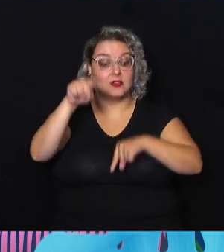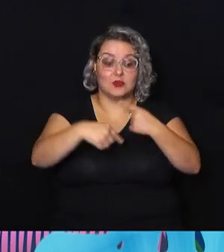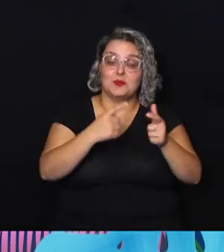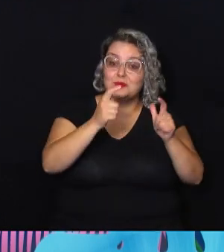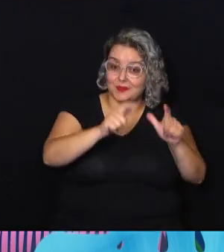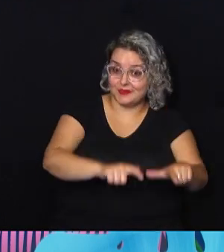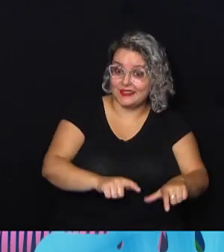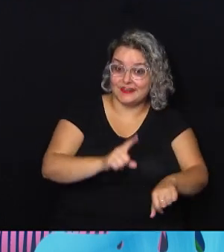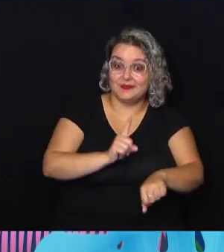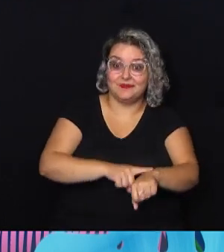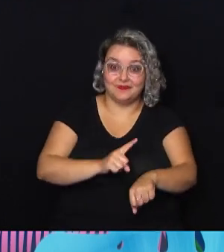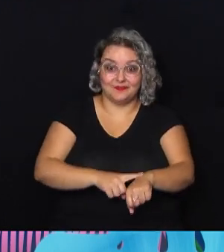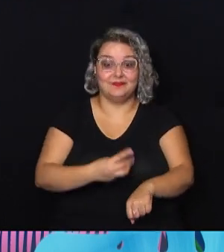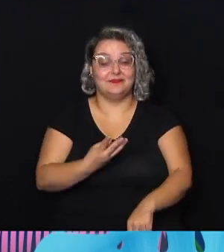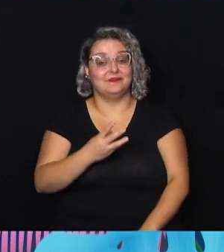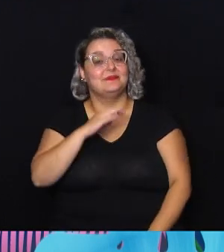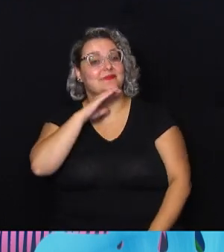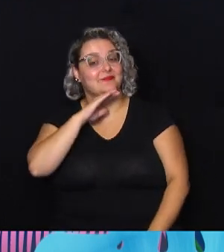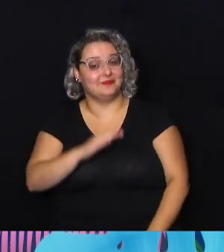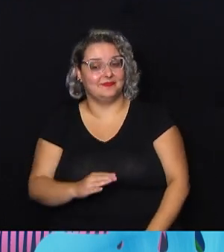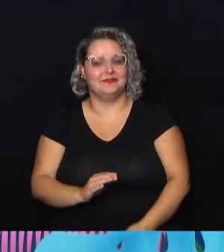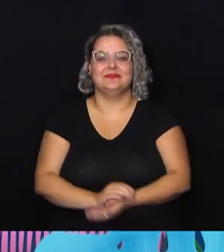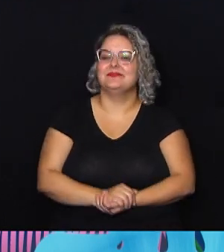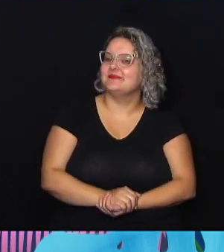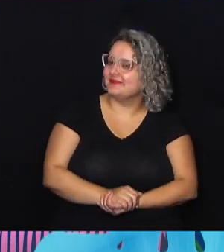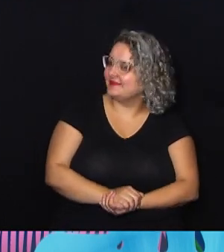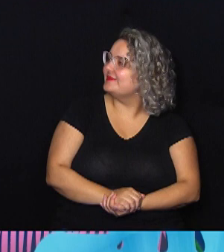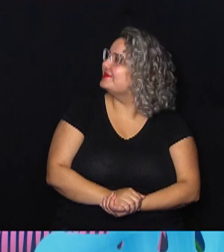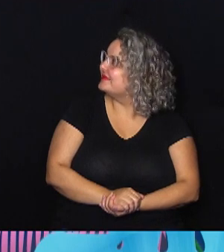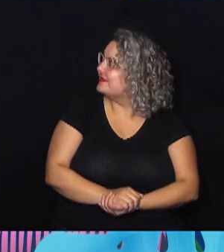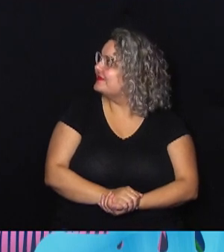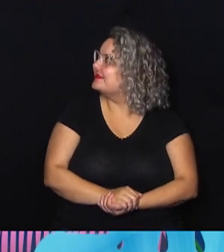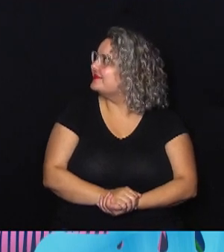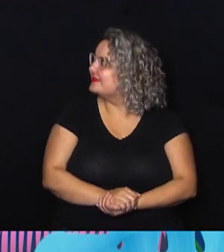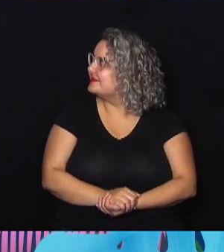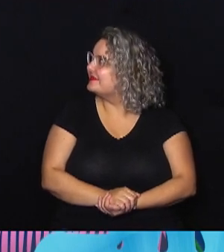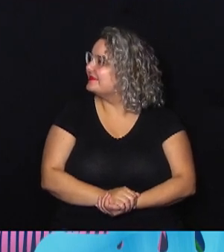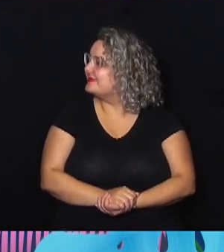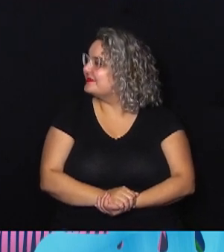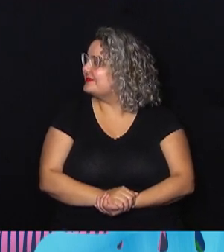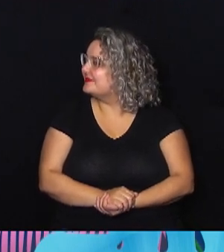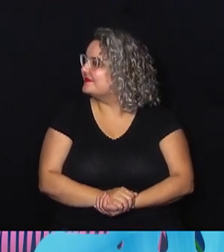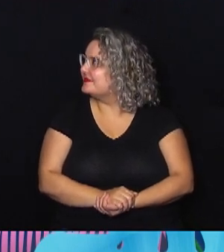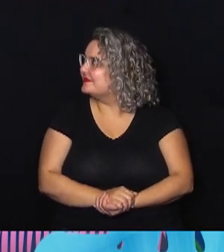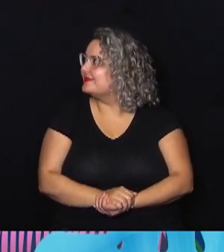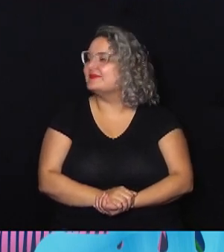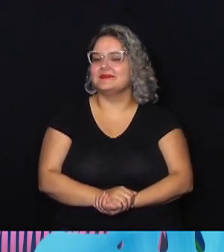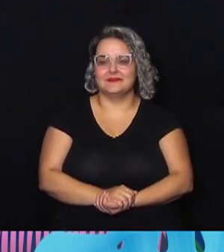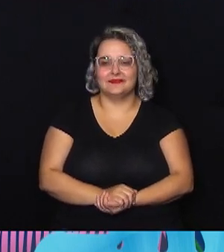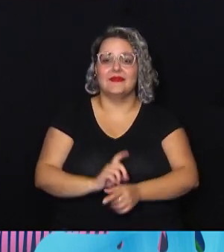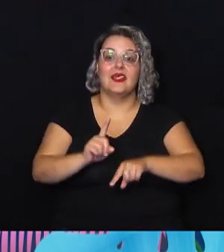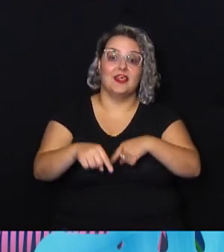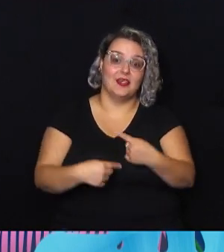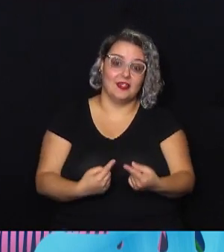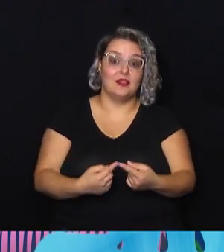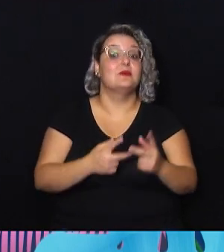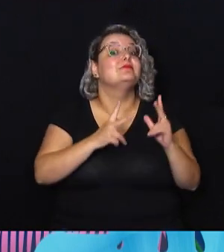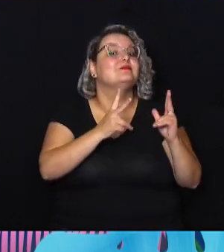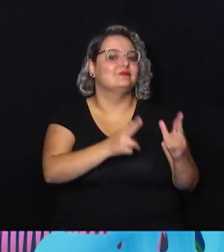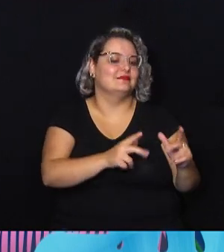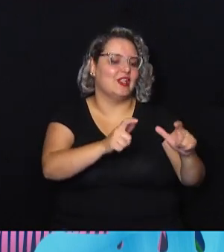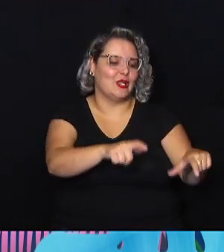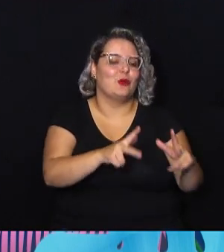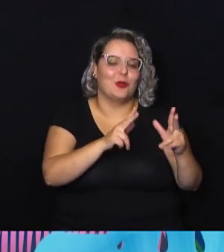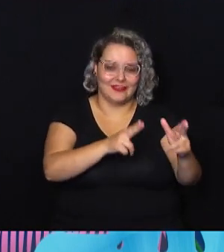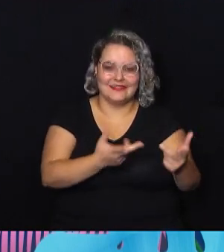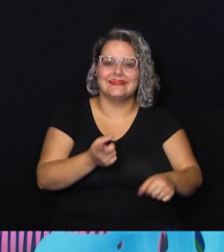Bloco dos DJs, em Barão Geraldo, a partir das 3. E o Bloco Maracatucá, em Barão Geraldo,